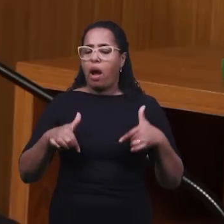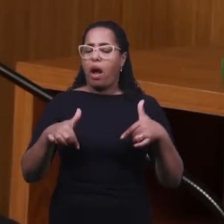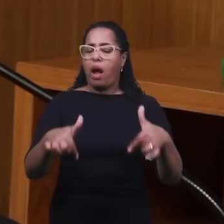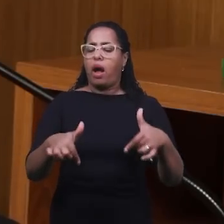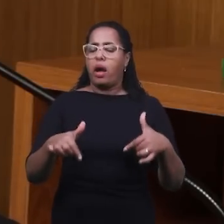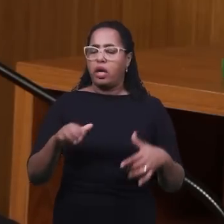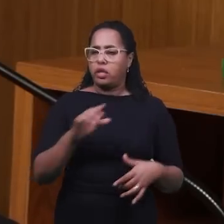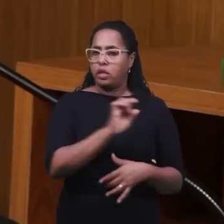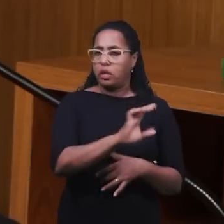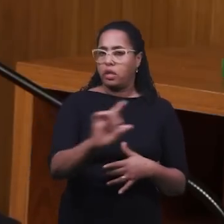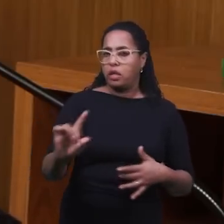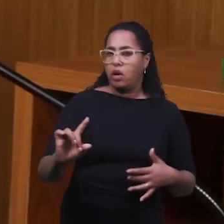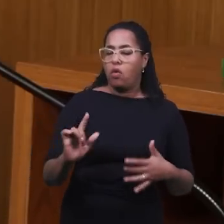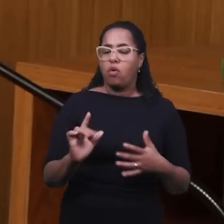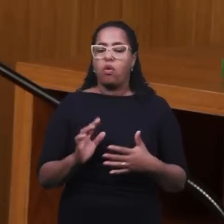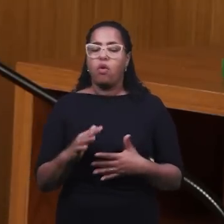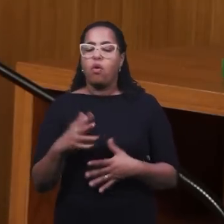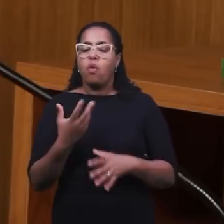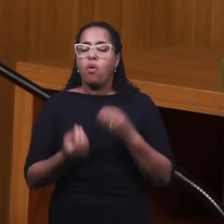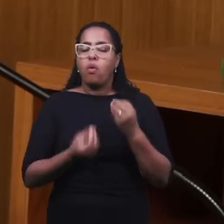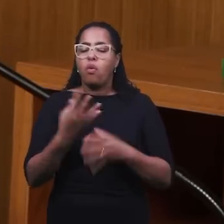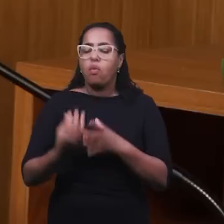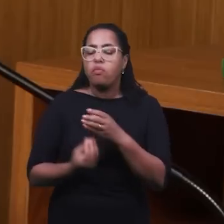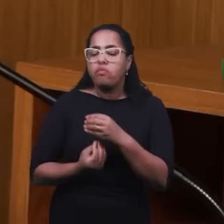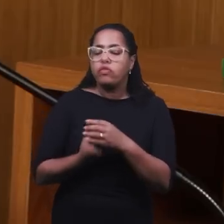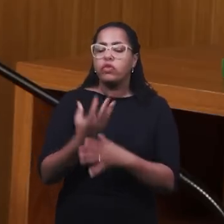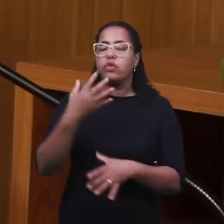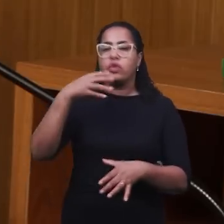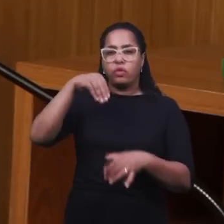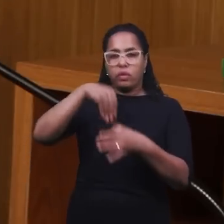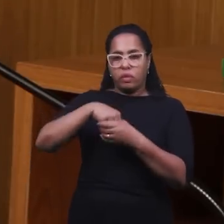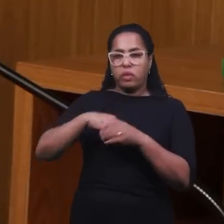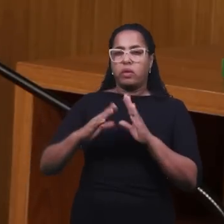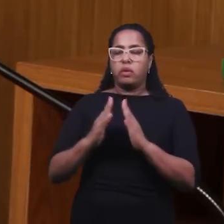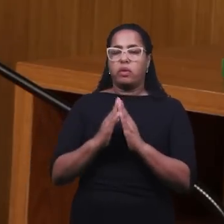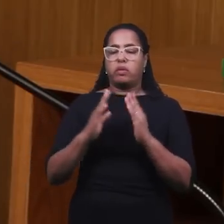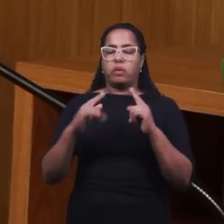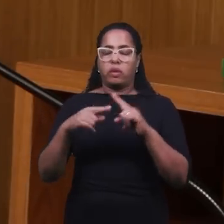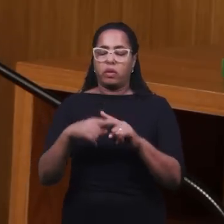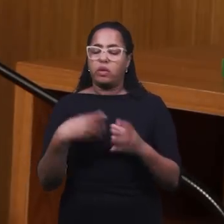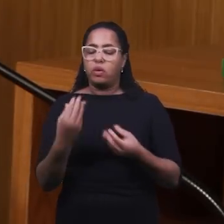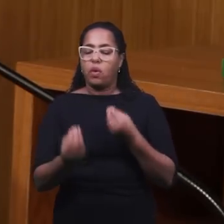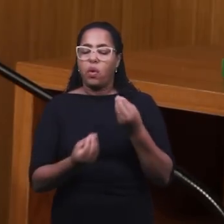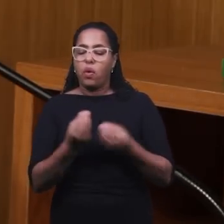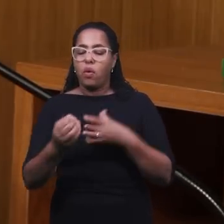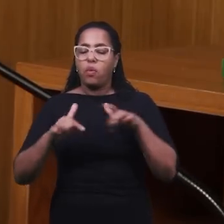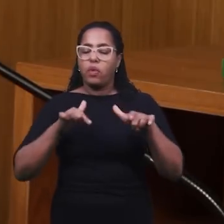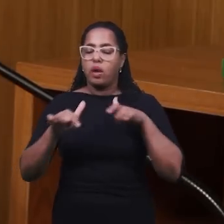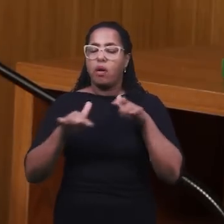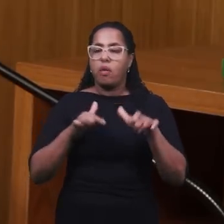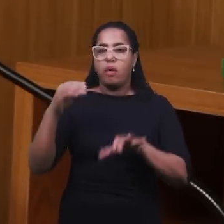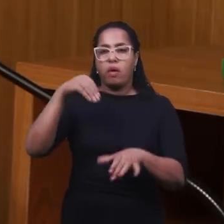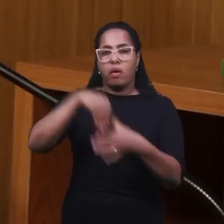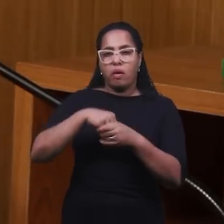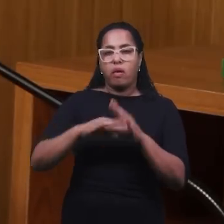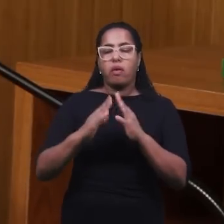Paulo, que já deve ter tido um certo conhecimento deles,